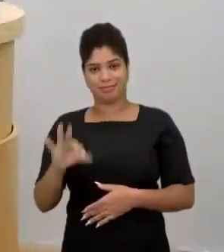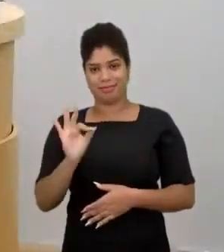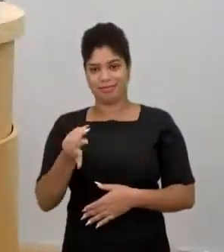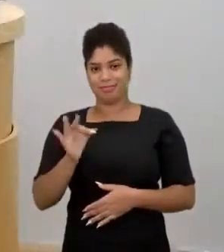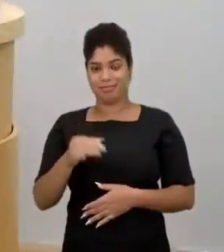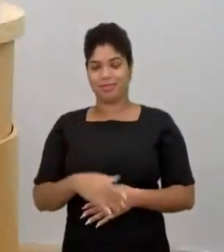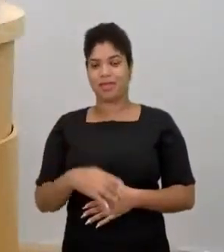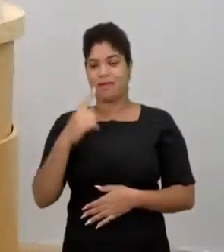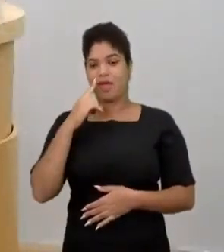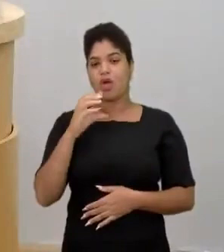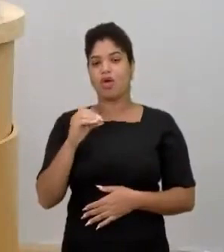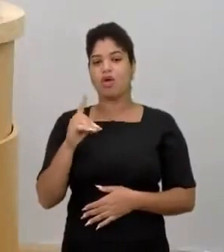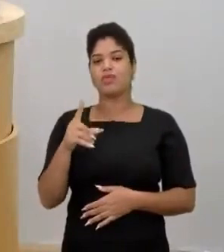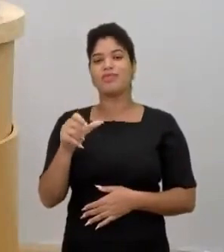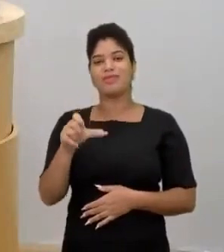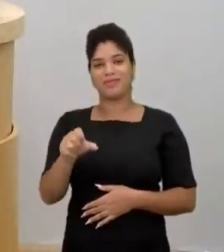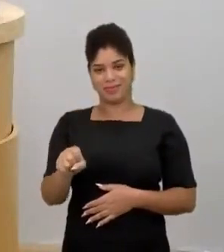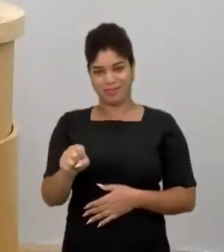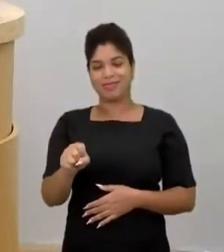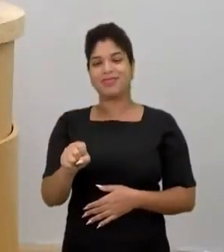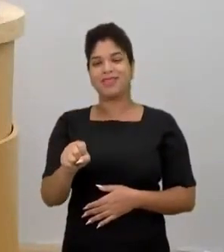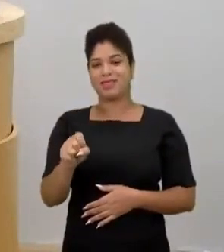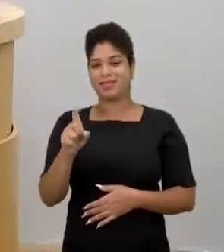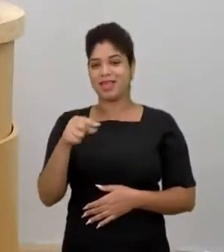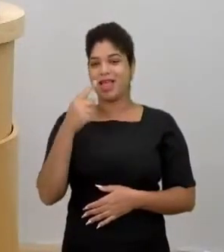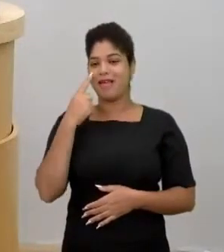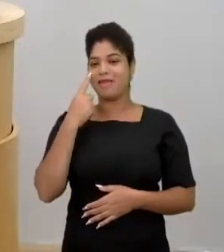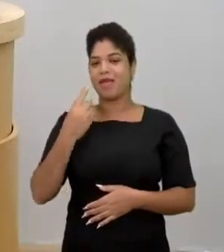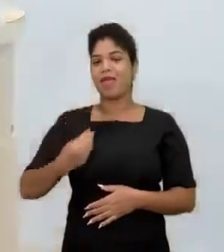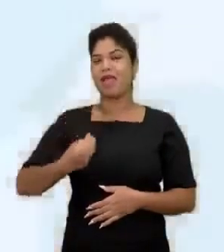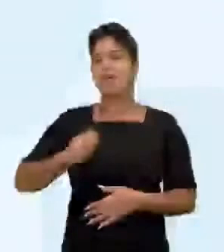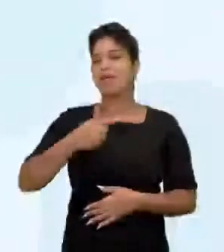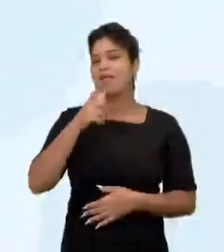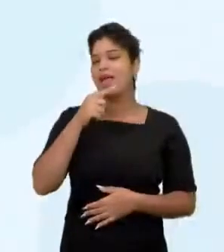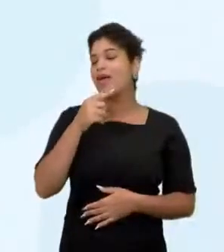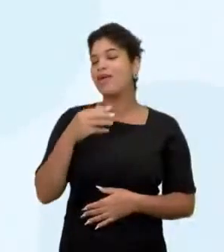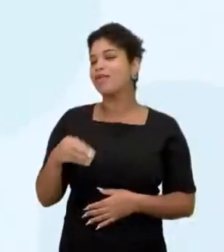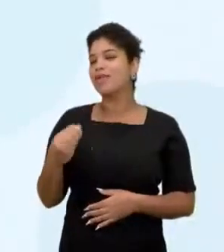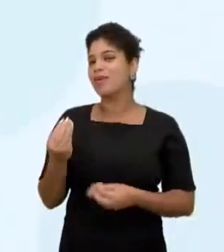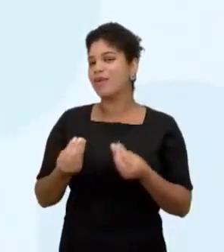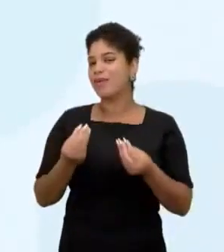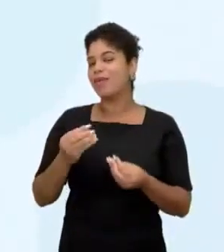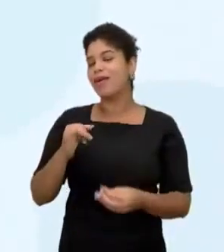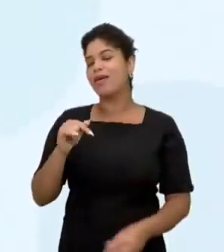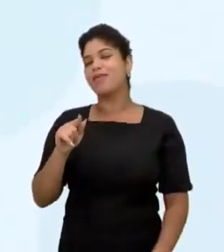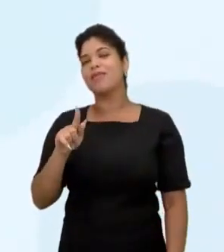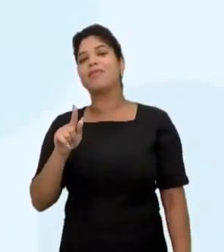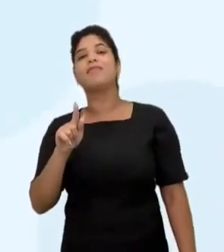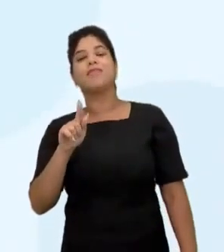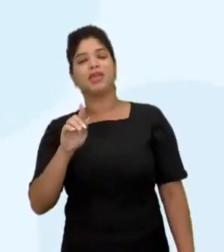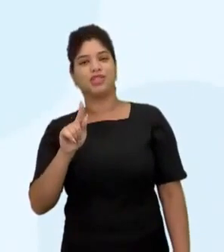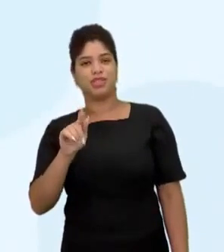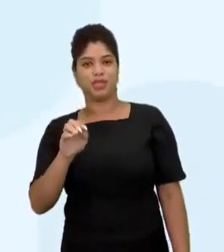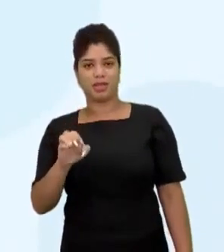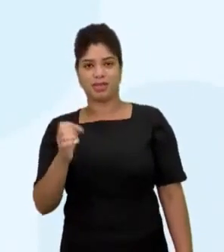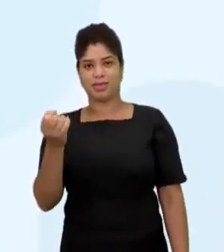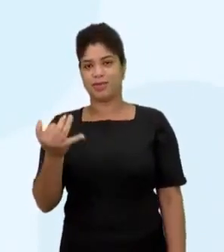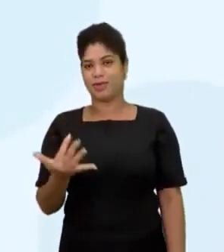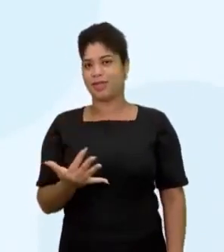aí um ODS falando aí sobre vida na água. IBGE explica, daqui a pouco a gente